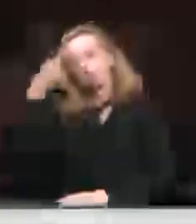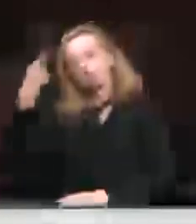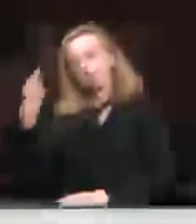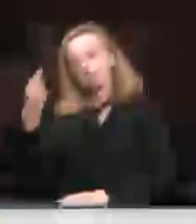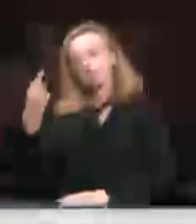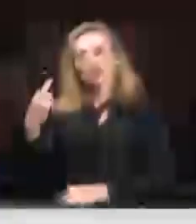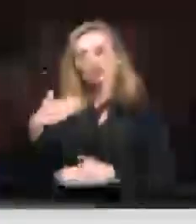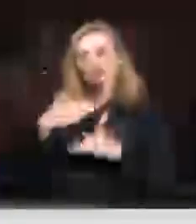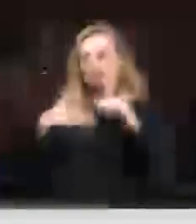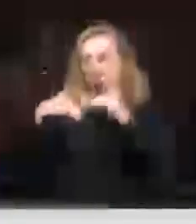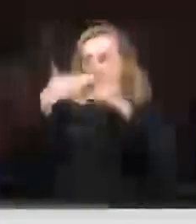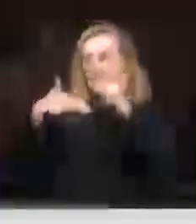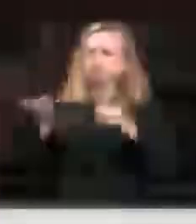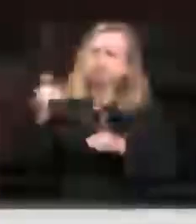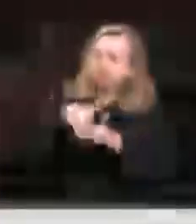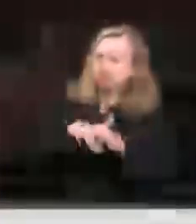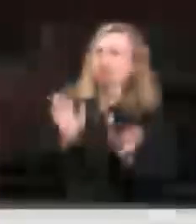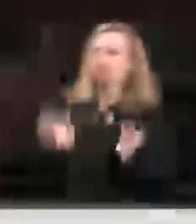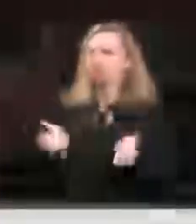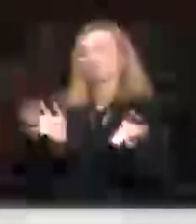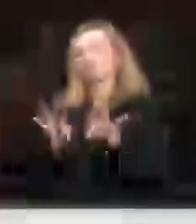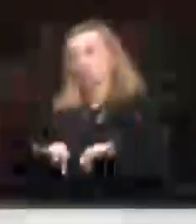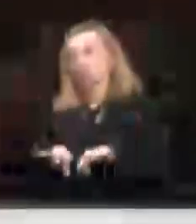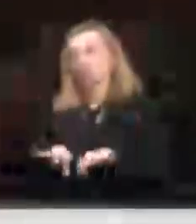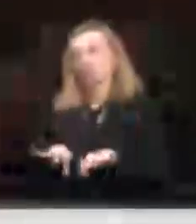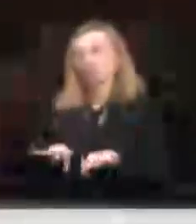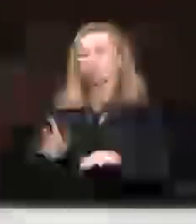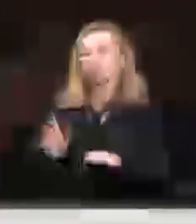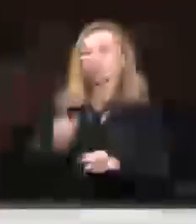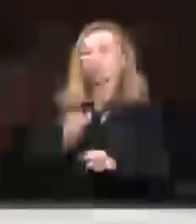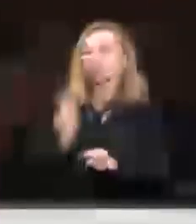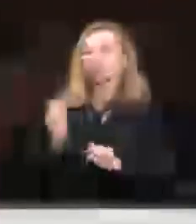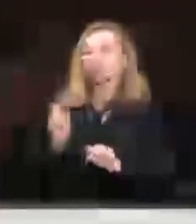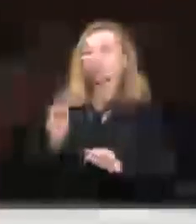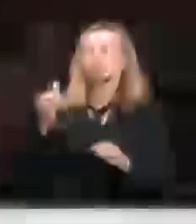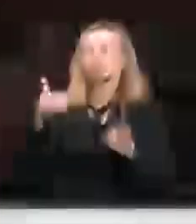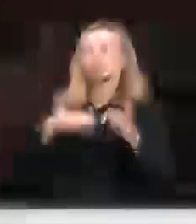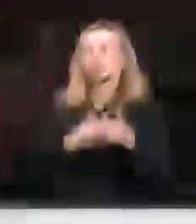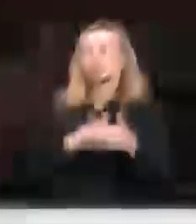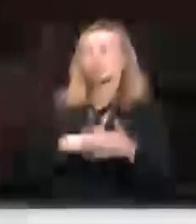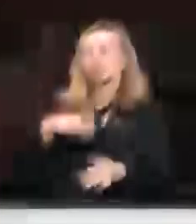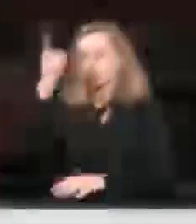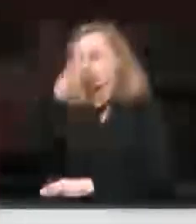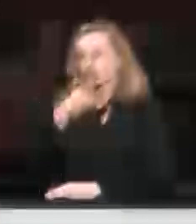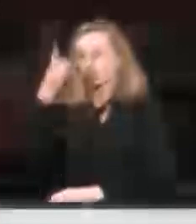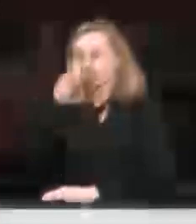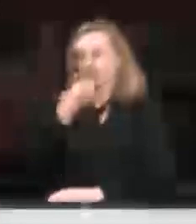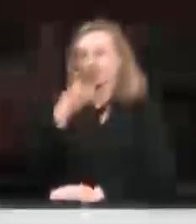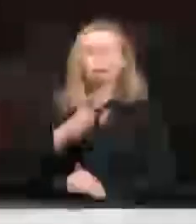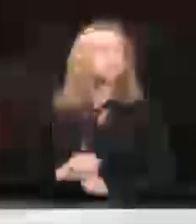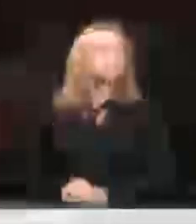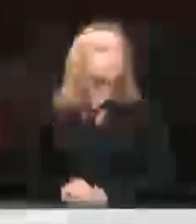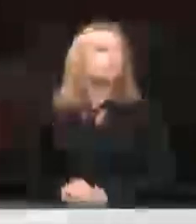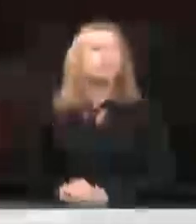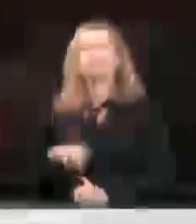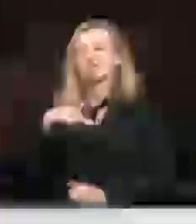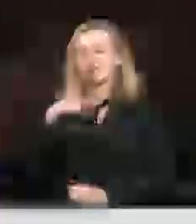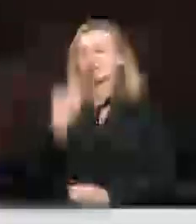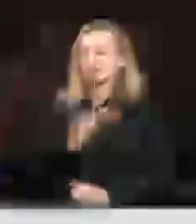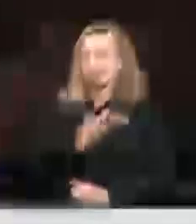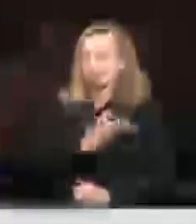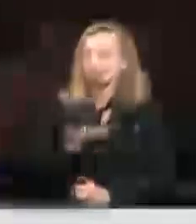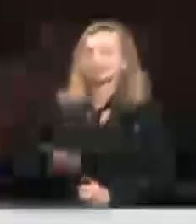esse processo eleitoral que se encerrou no último domingo. Primeiro, falar aos